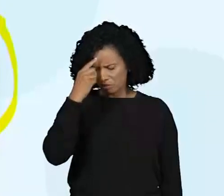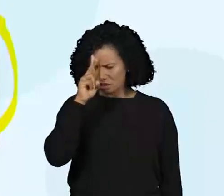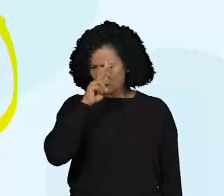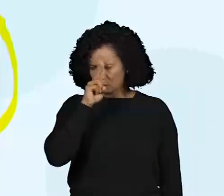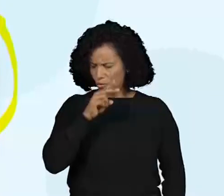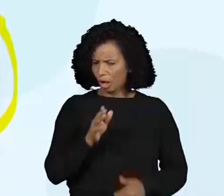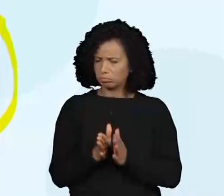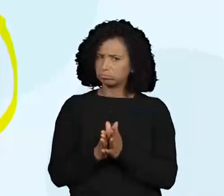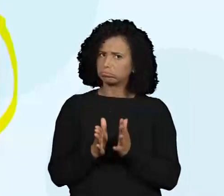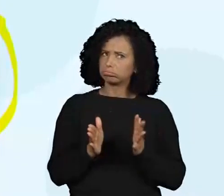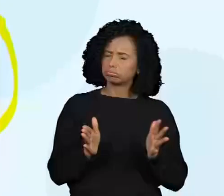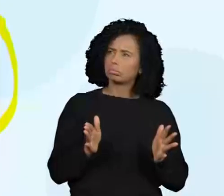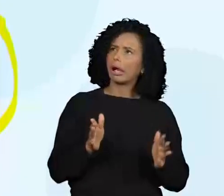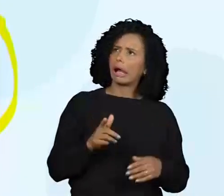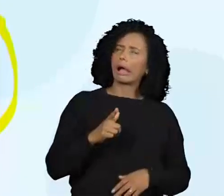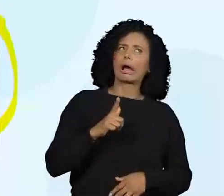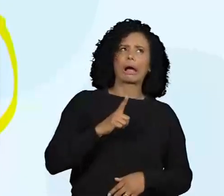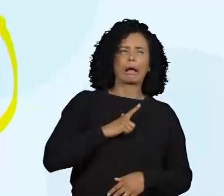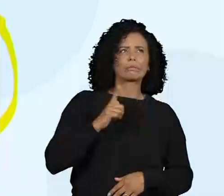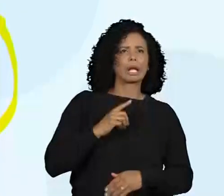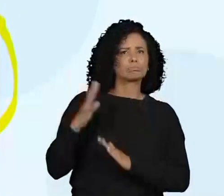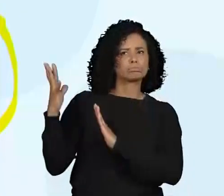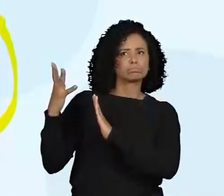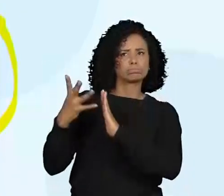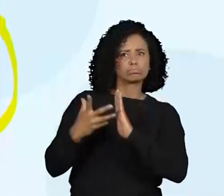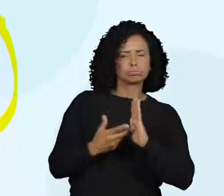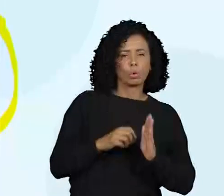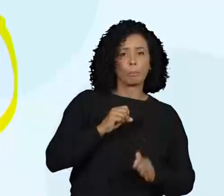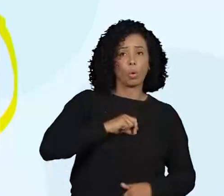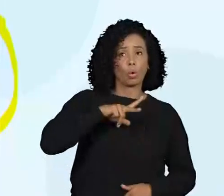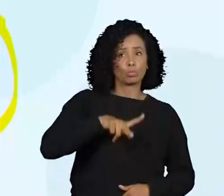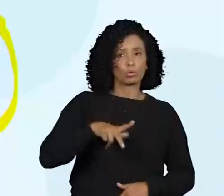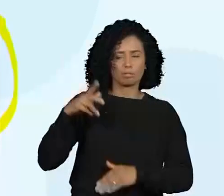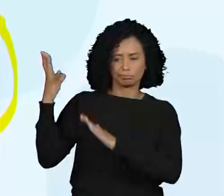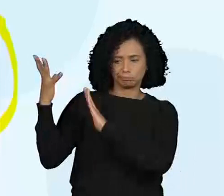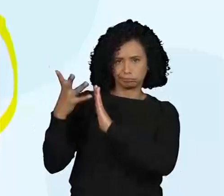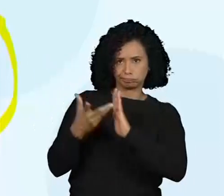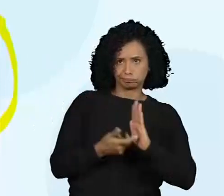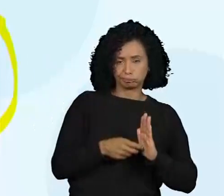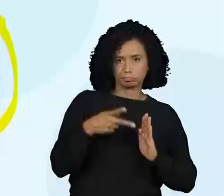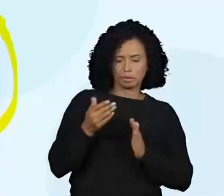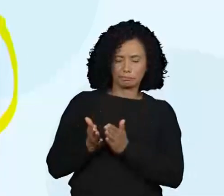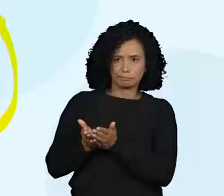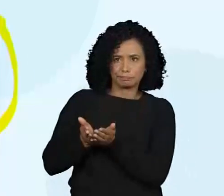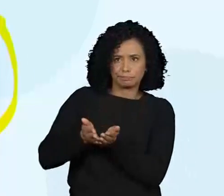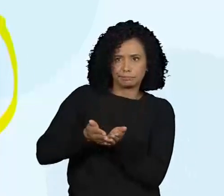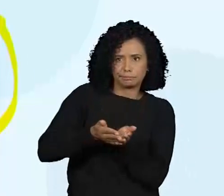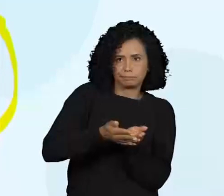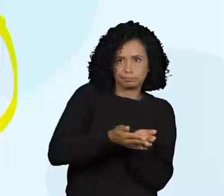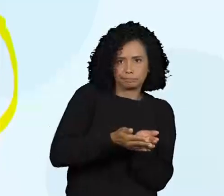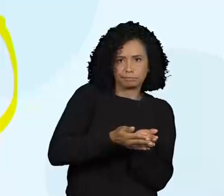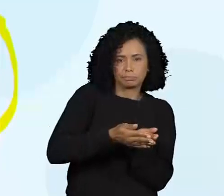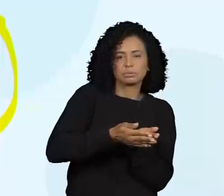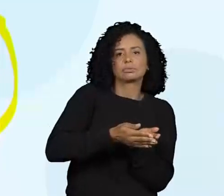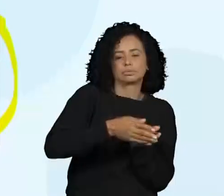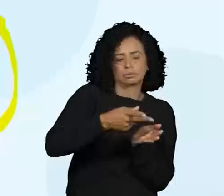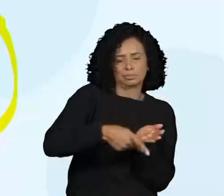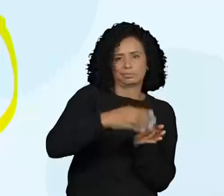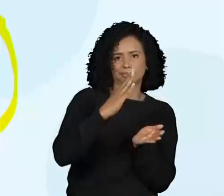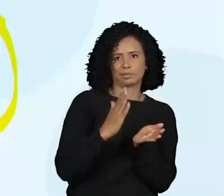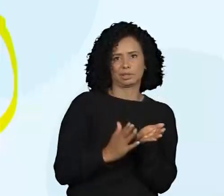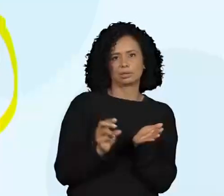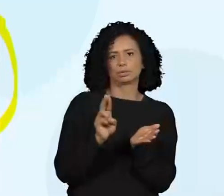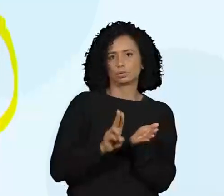aí dos portugueses chegando de embarcações aqui para o Brasil. Então a gente já percebe aí o quanto que sempre foi utilizado as